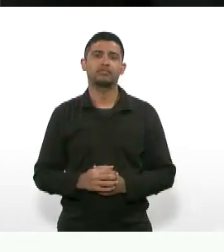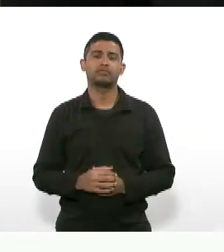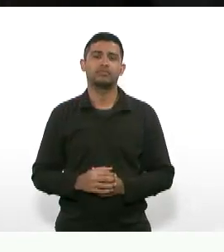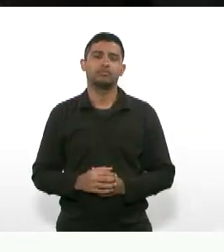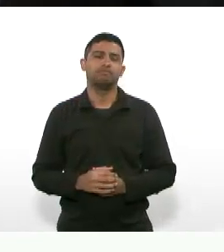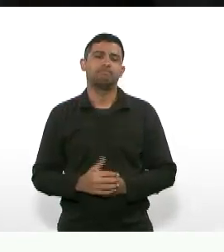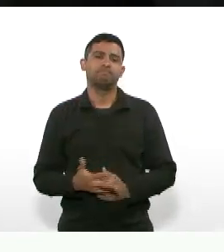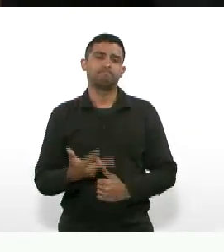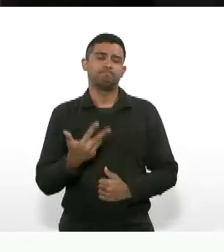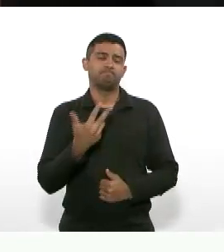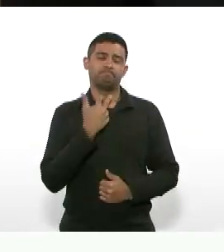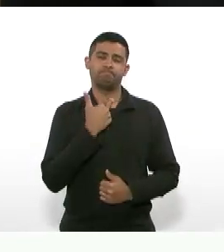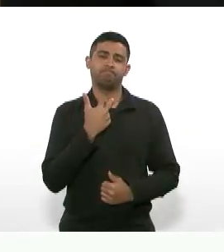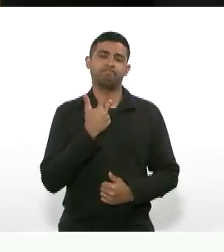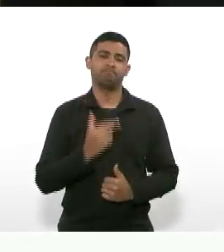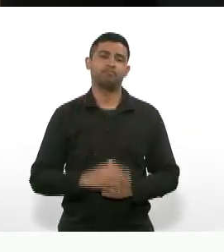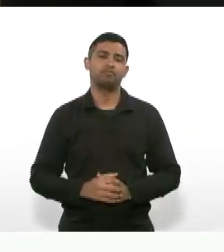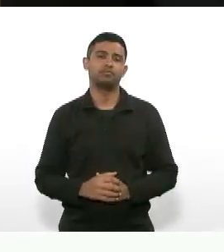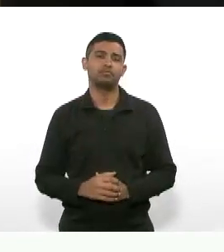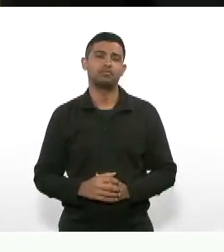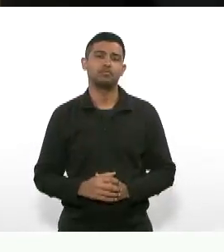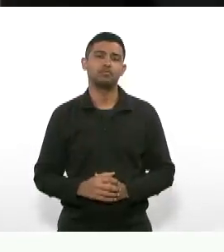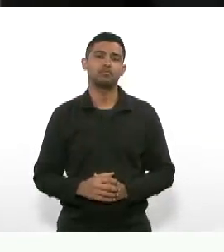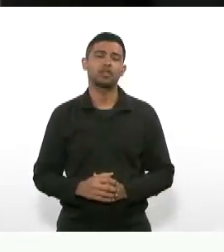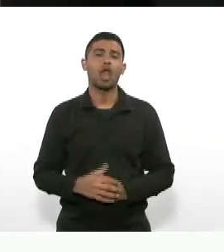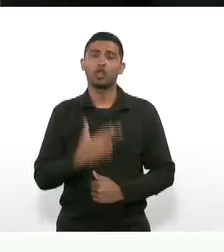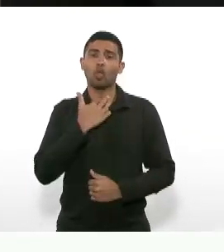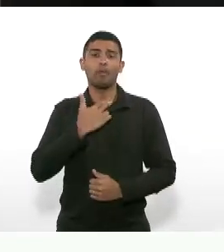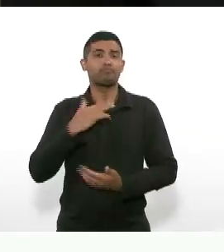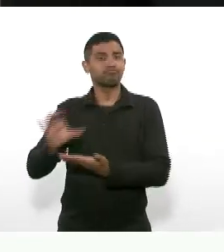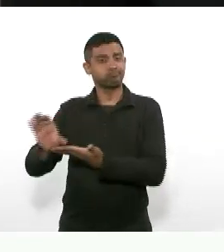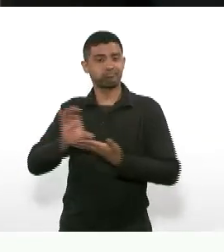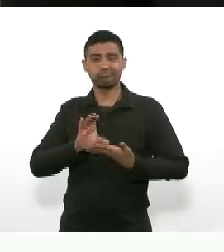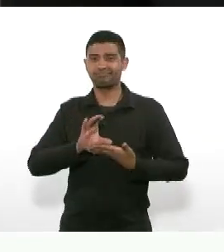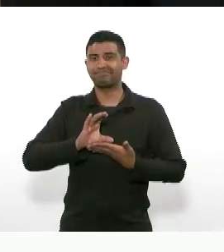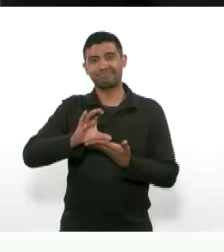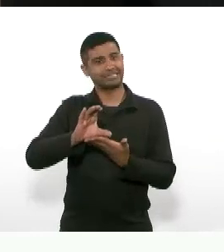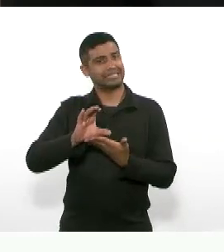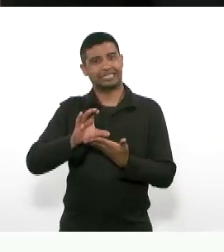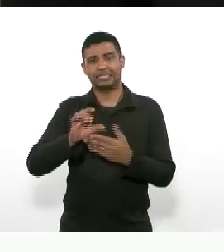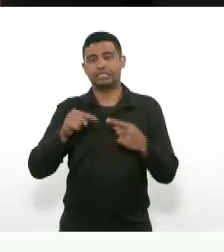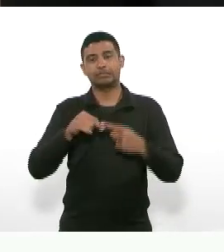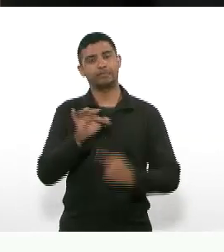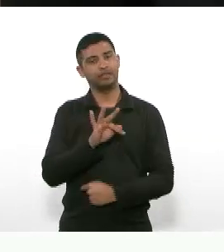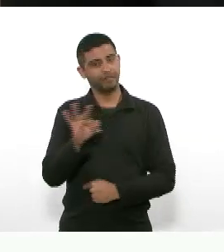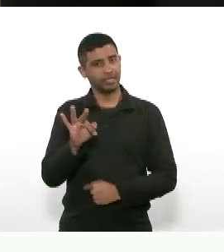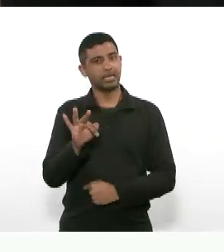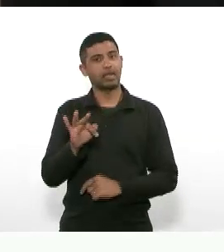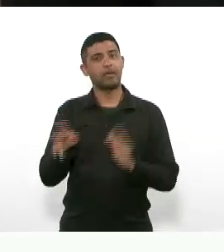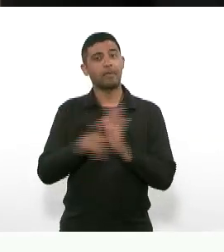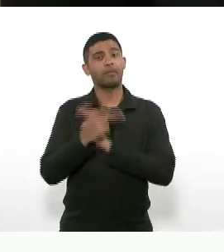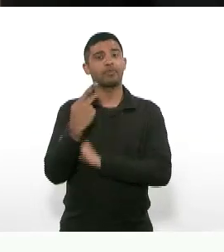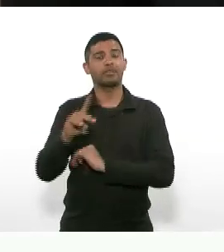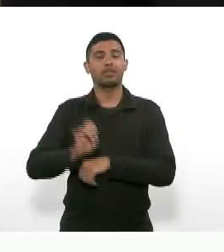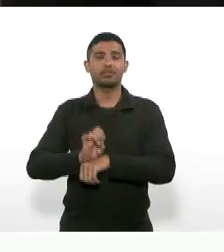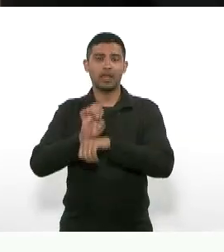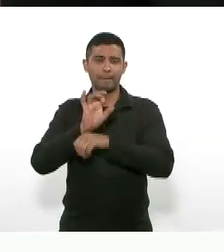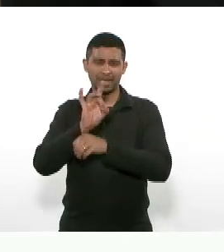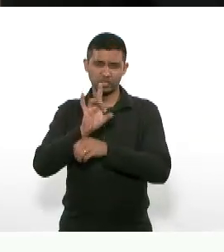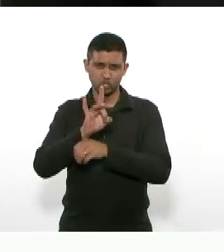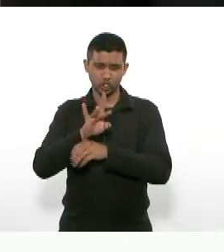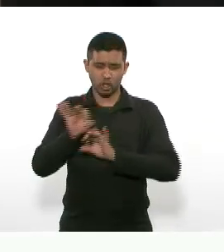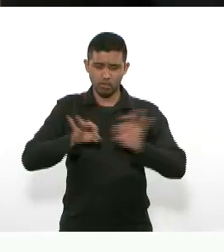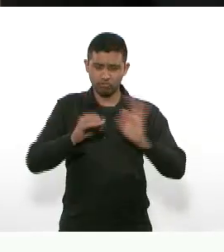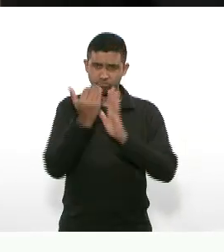inviabilizará o recebimento de recursos federais por parte do Estado. Não só o plano, como